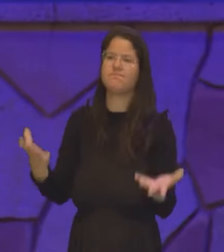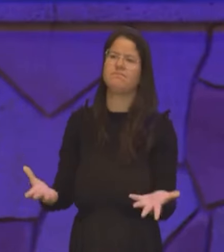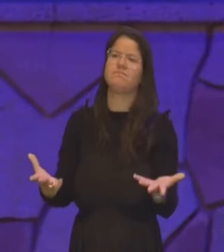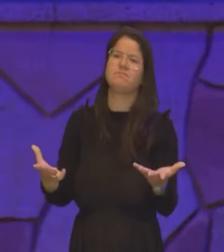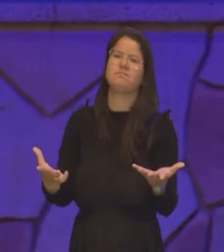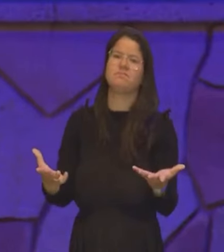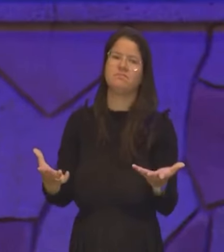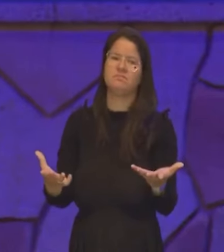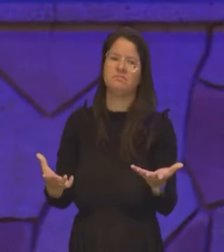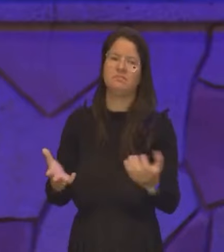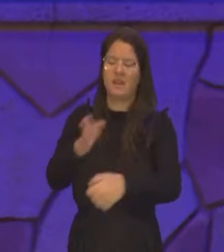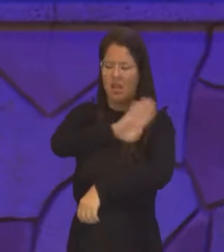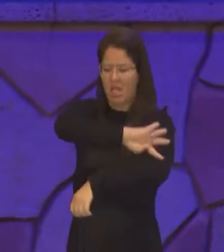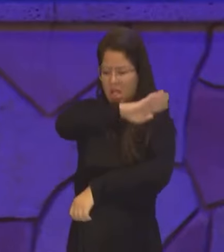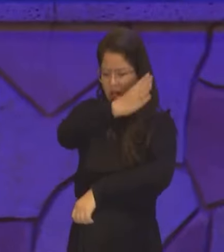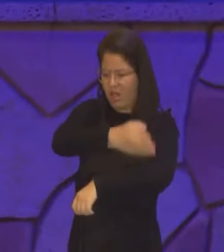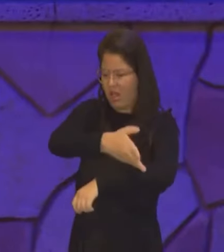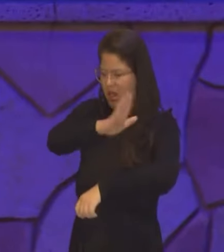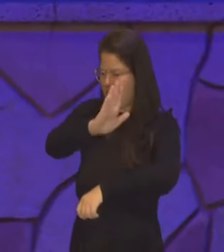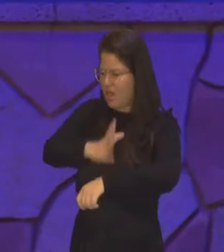impedem a manifestação de Deus.